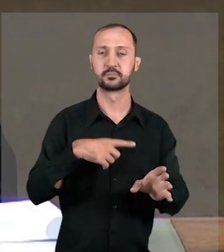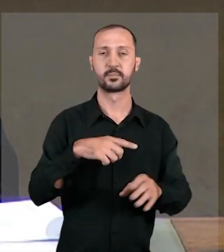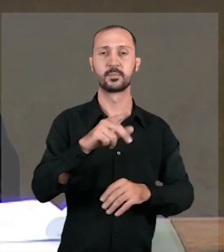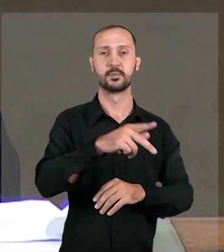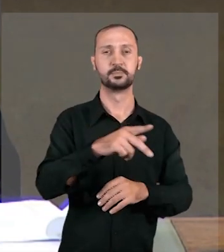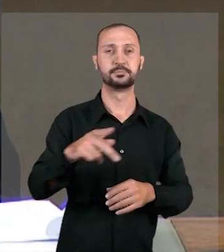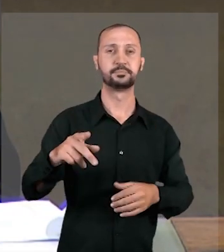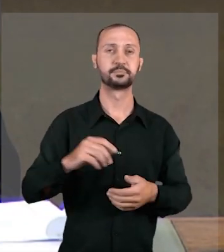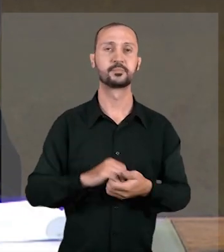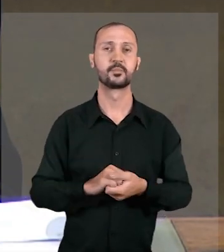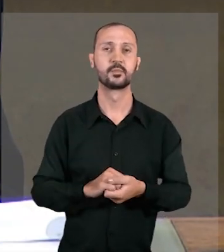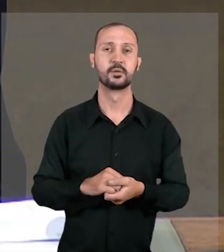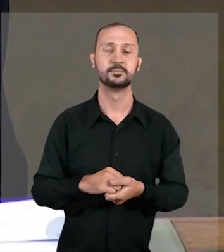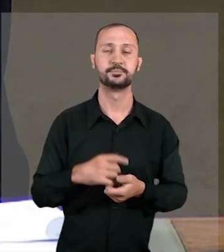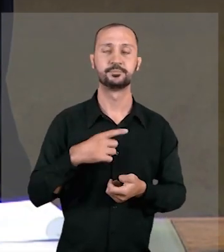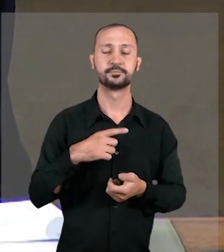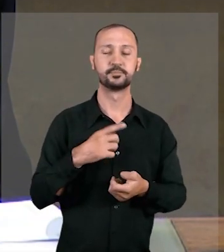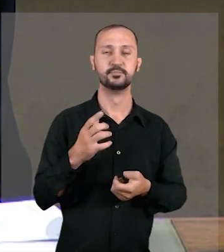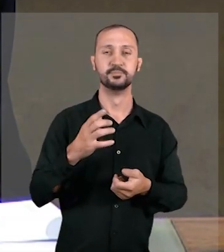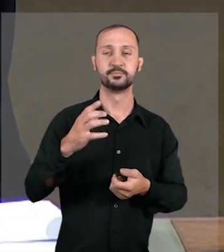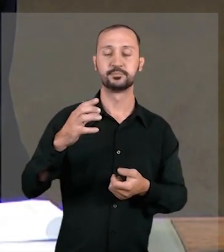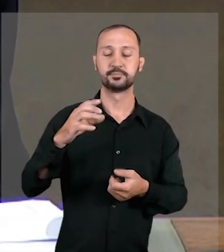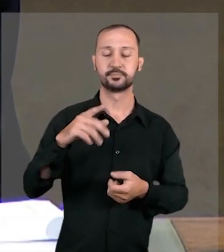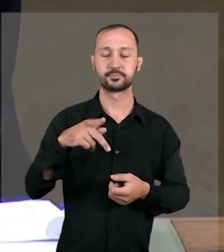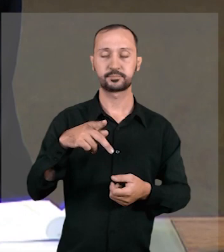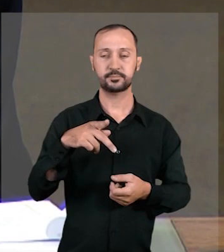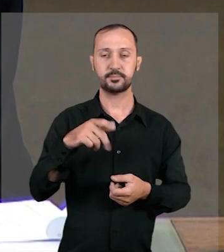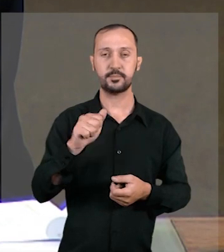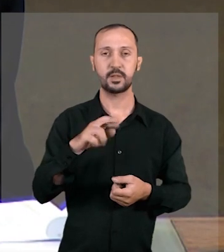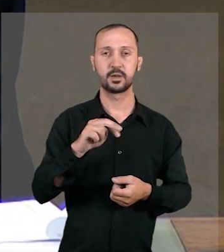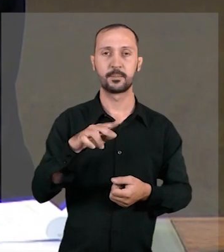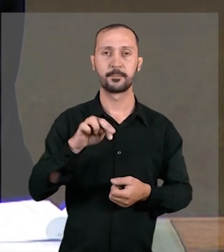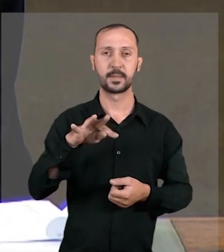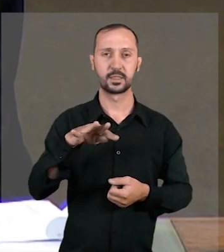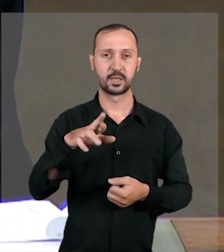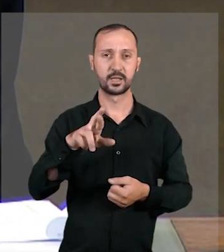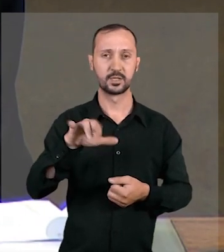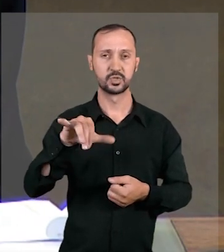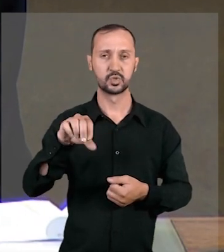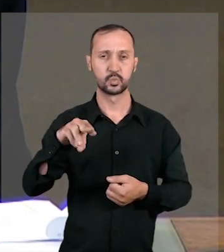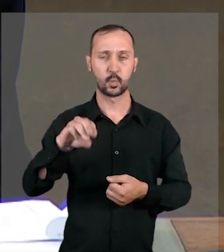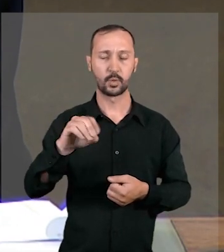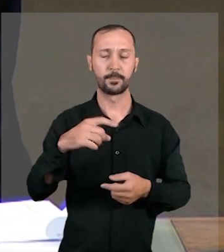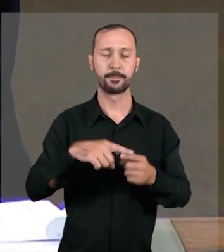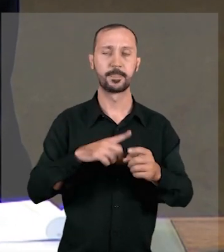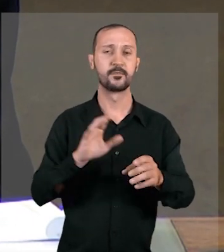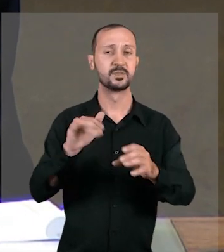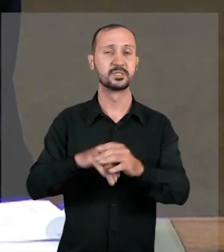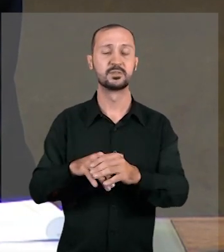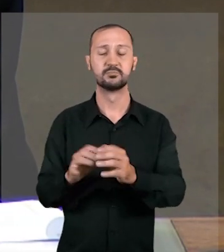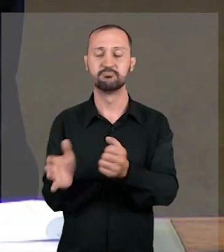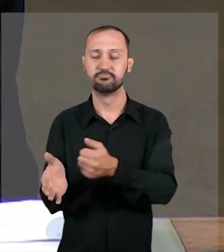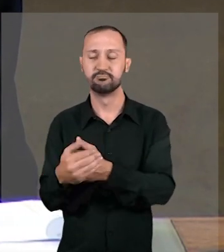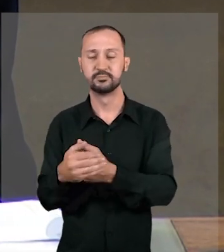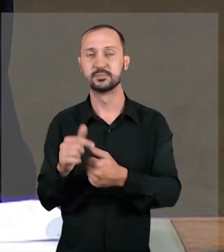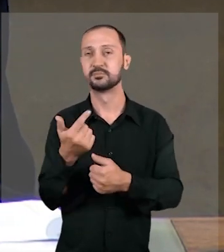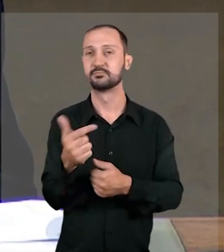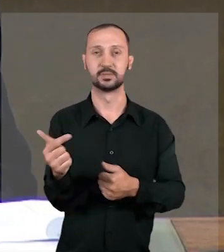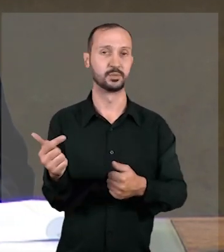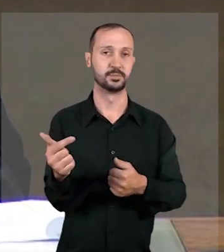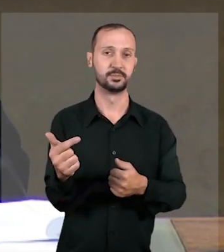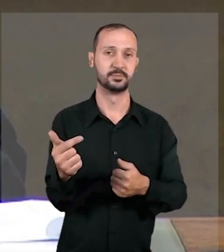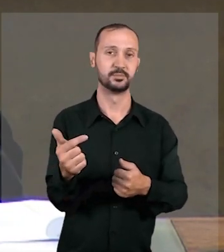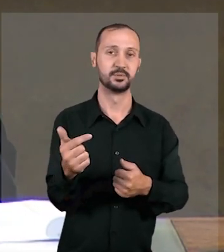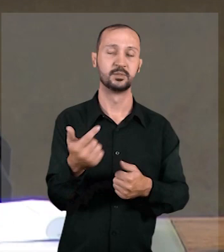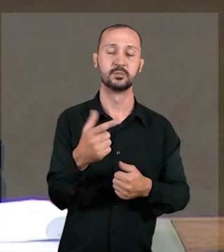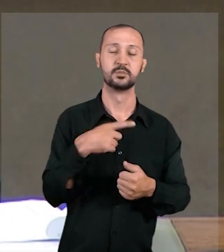República. Portanto, o modelo parlamentarista puro não tem como funcionar no Brasil, porque a eleição indireta não serve e também não